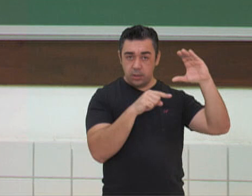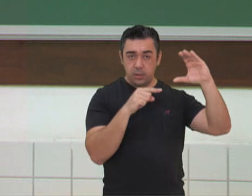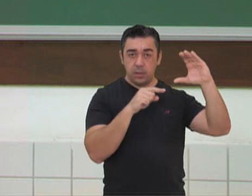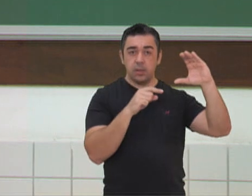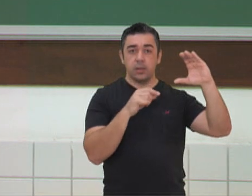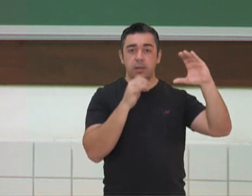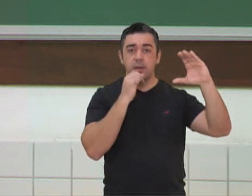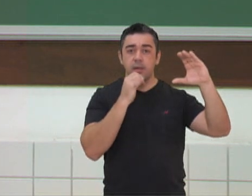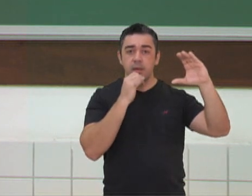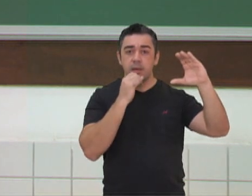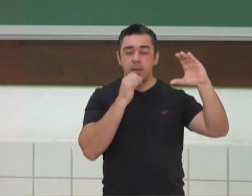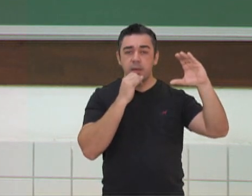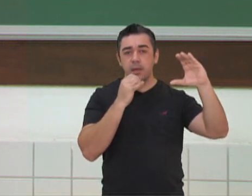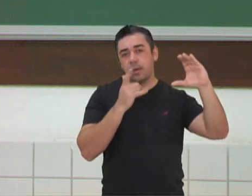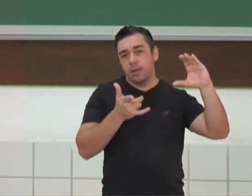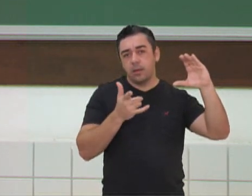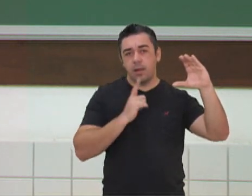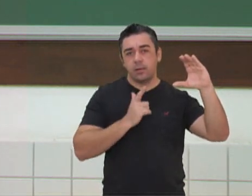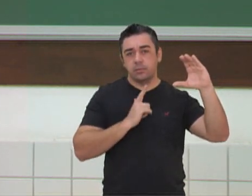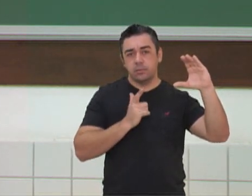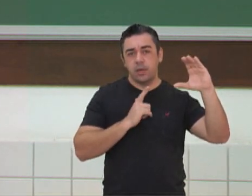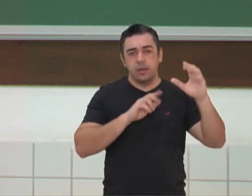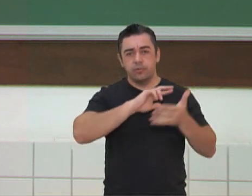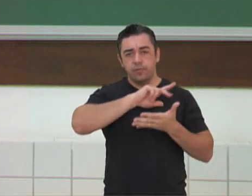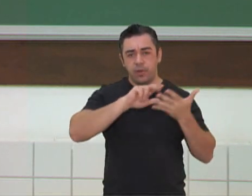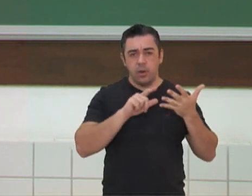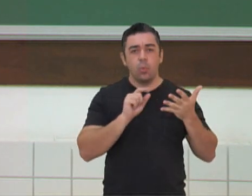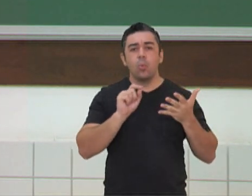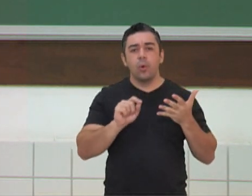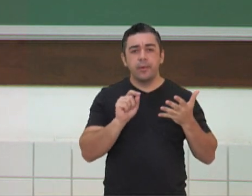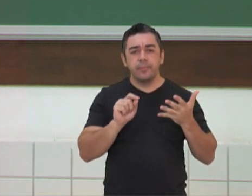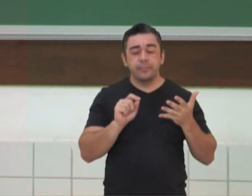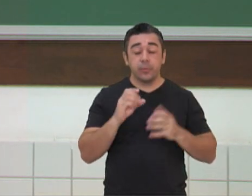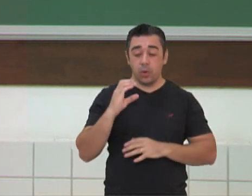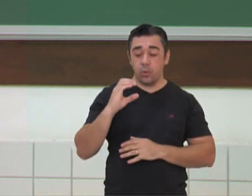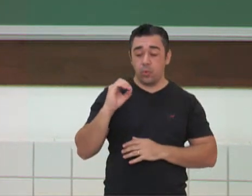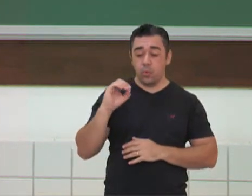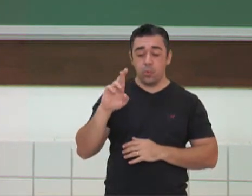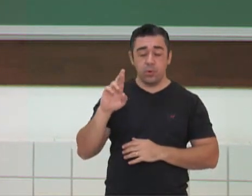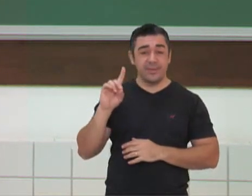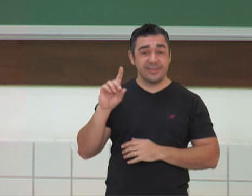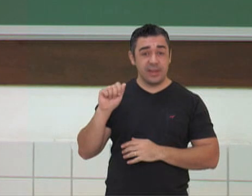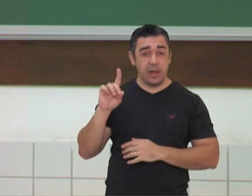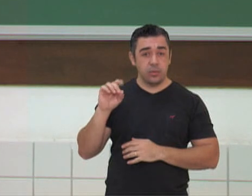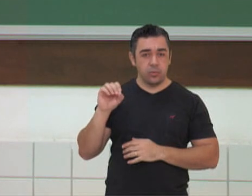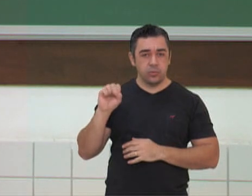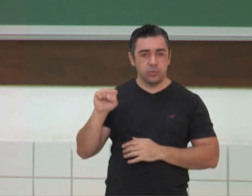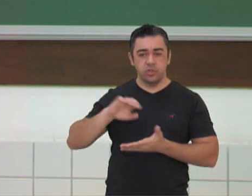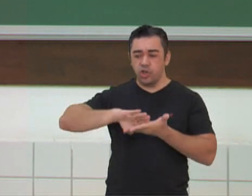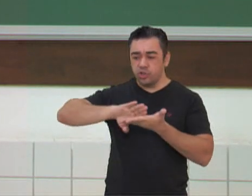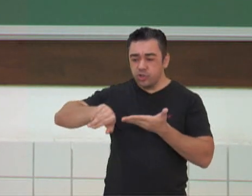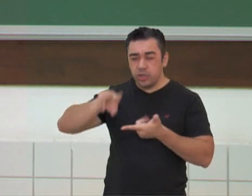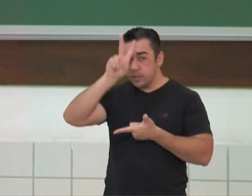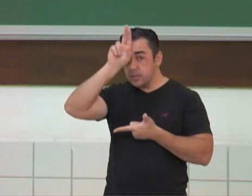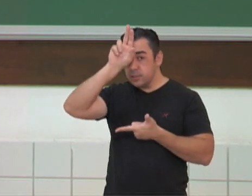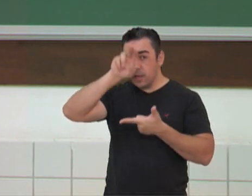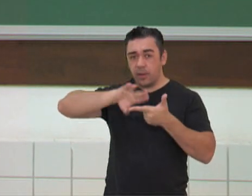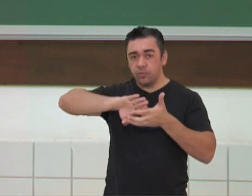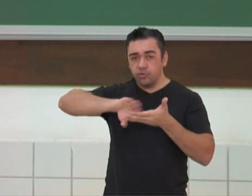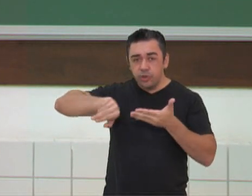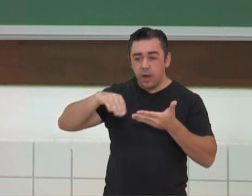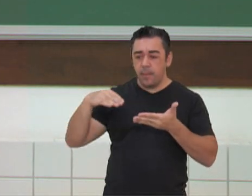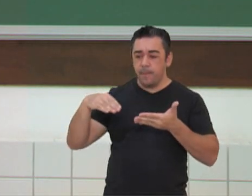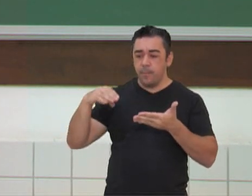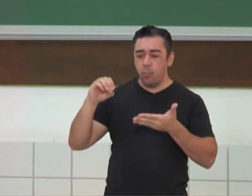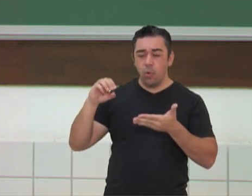coluna vertebral, uma delas, né? A notocorda, principalmente. Então, os cordados, você já exclui lá os insetos, os moluscos, exclui